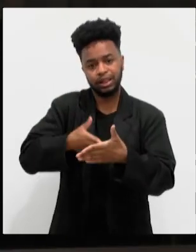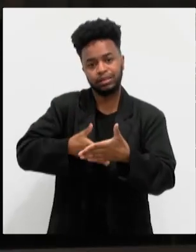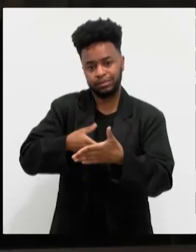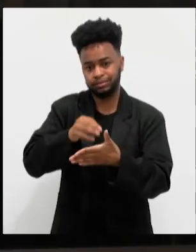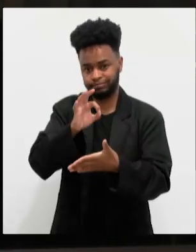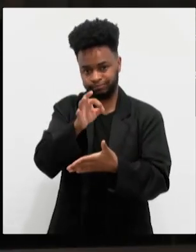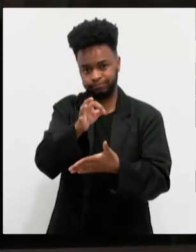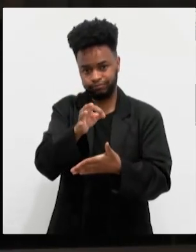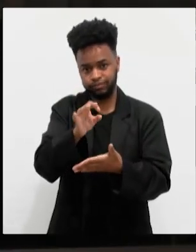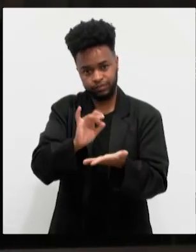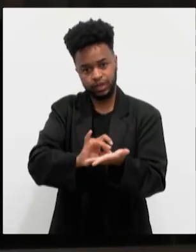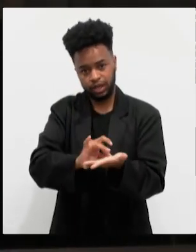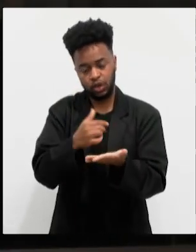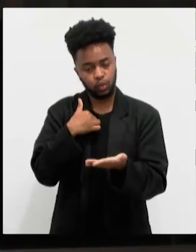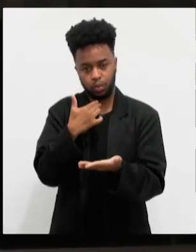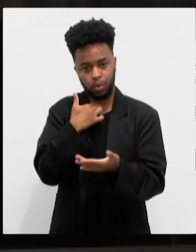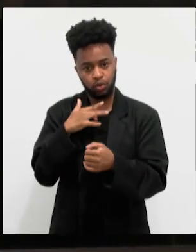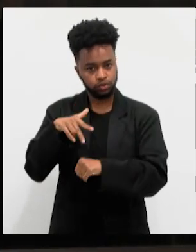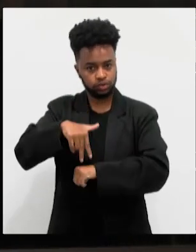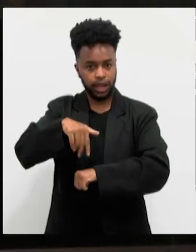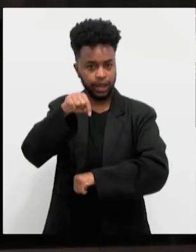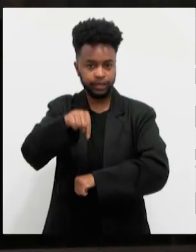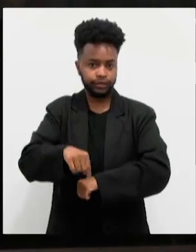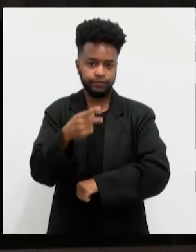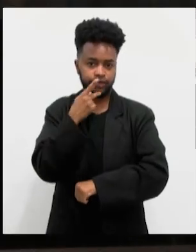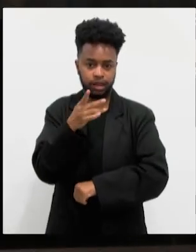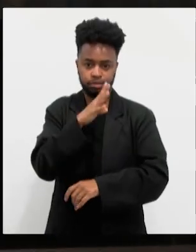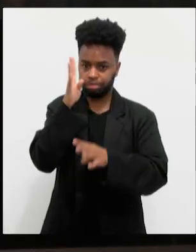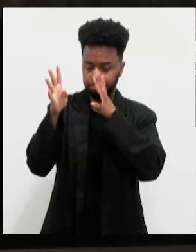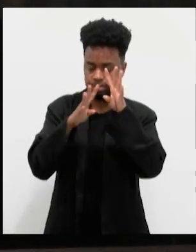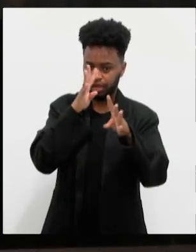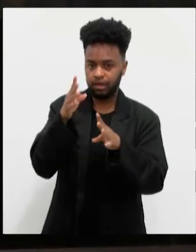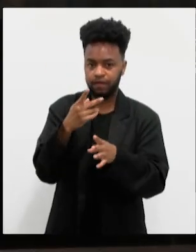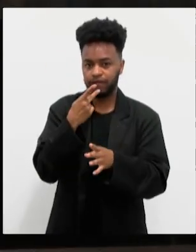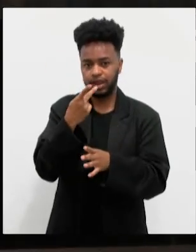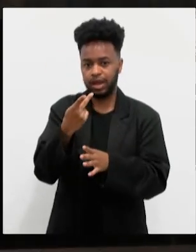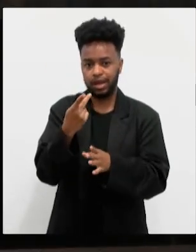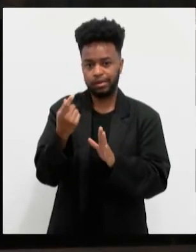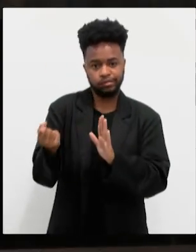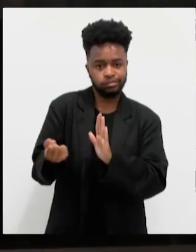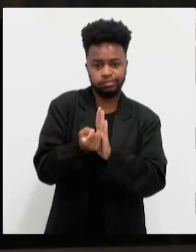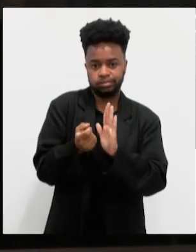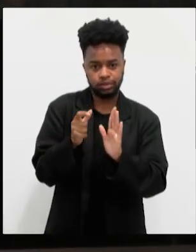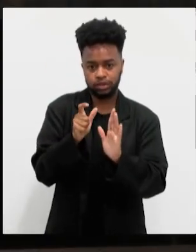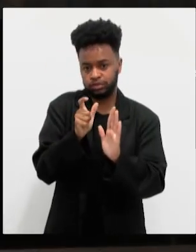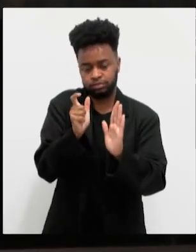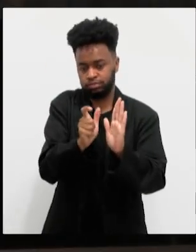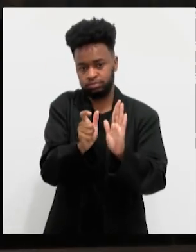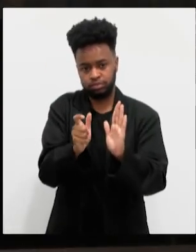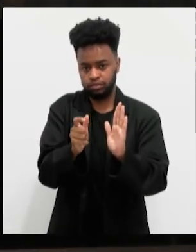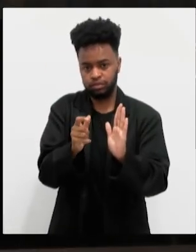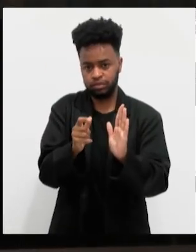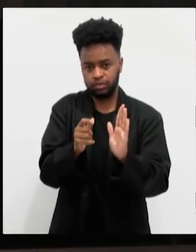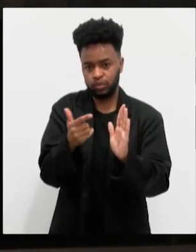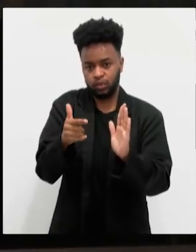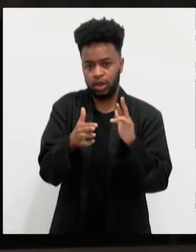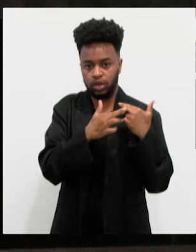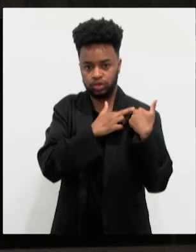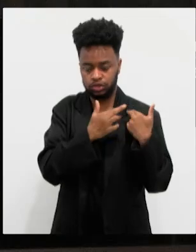Não é verdade? Eu não posso aqui, no plenário, rotular alguém e adjetivar alguém de forma